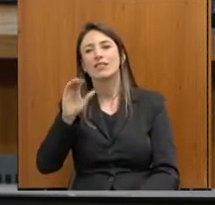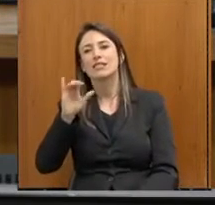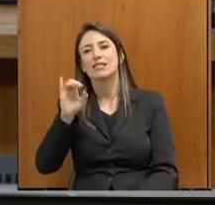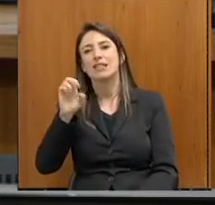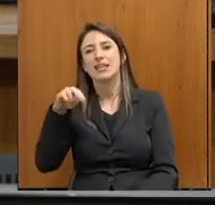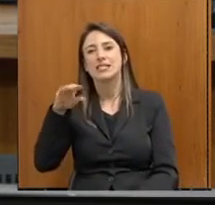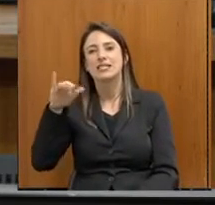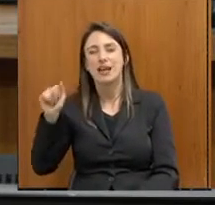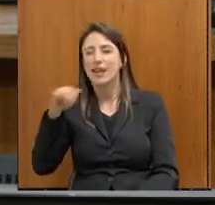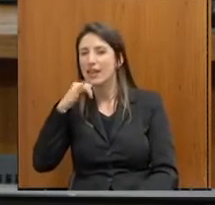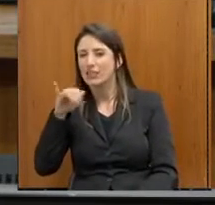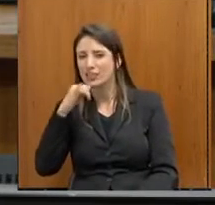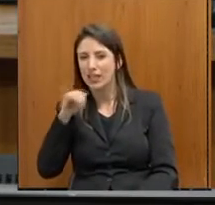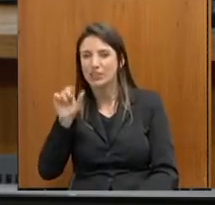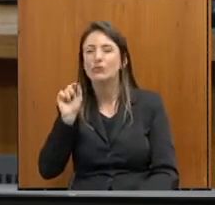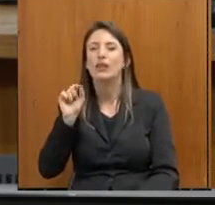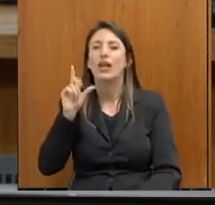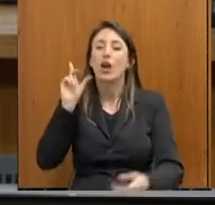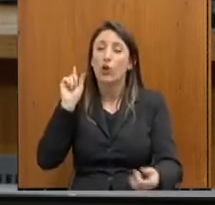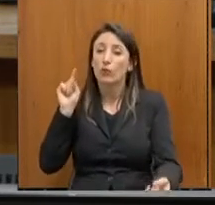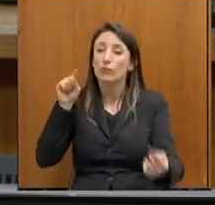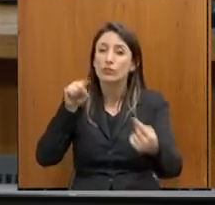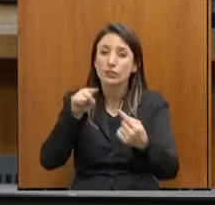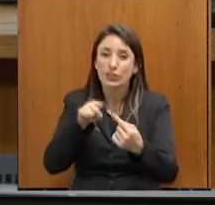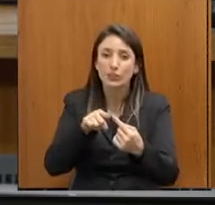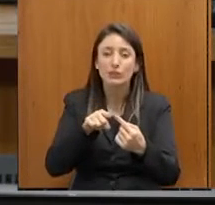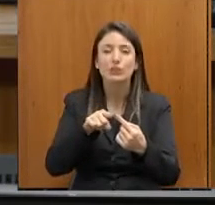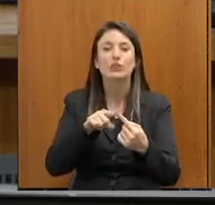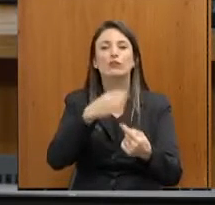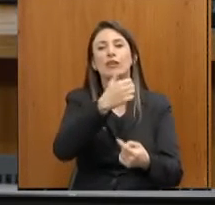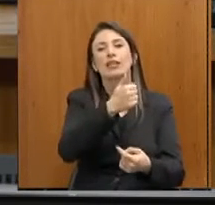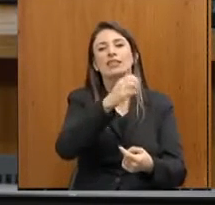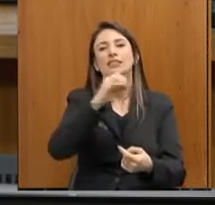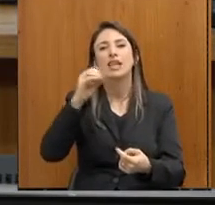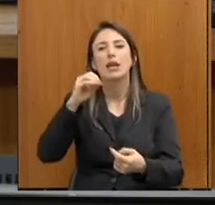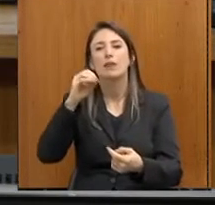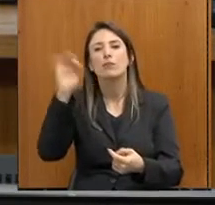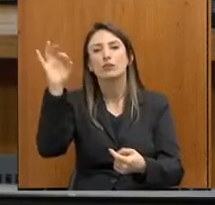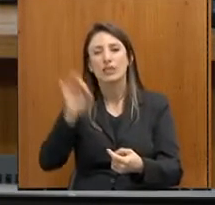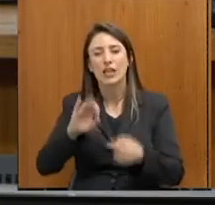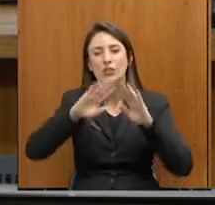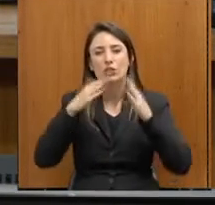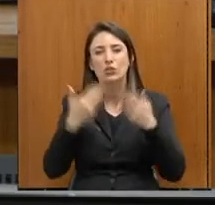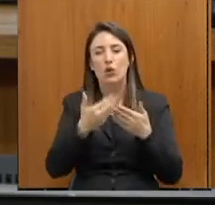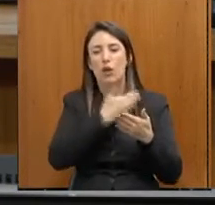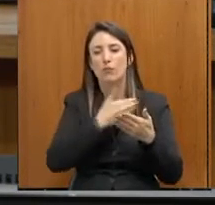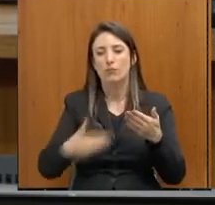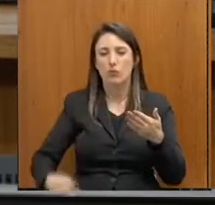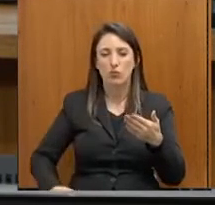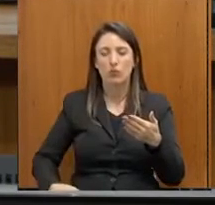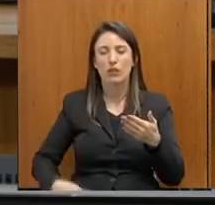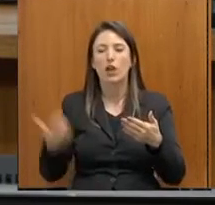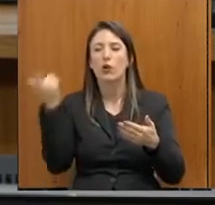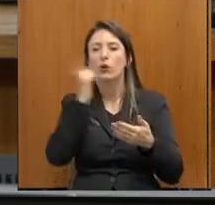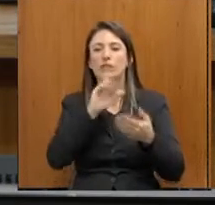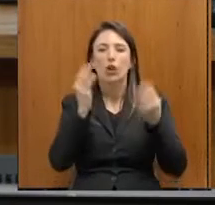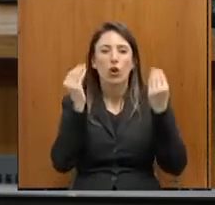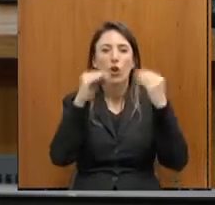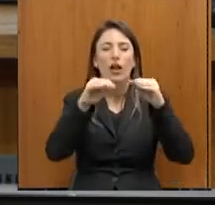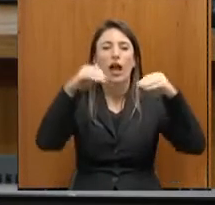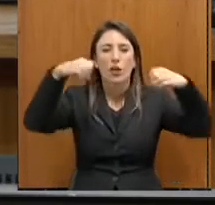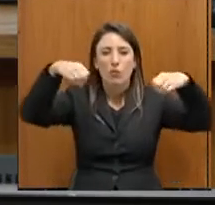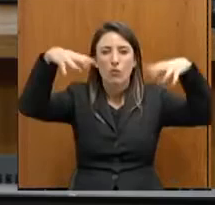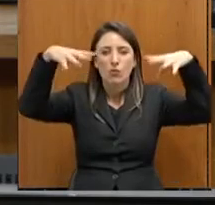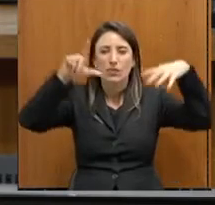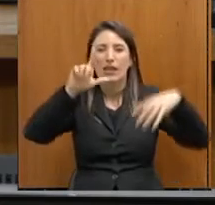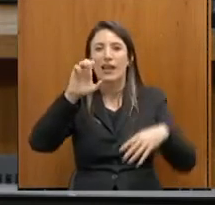orgulha então o nosso objetivo é ter 100 porcento das escolas públicas com iluminação LED são